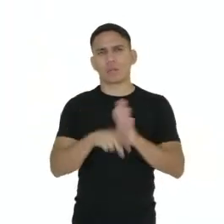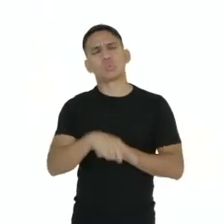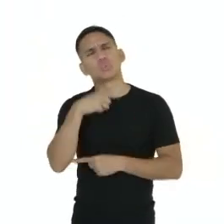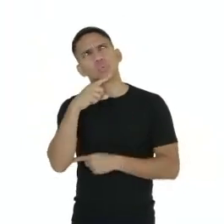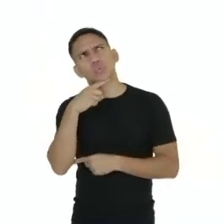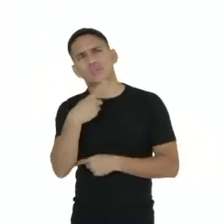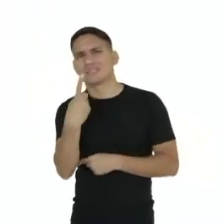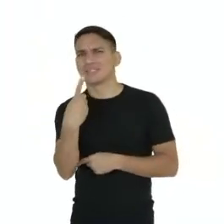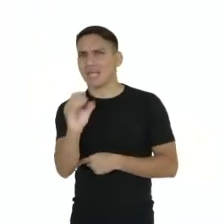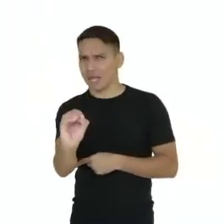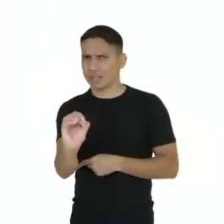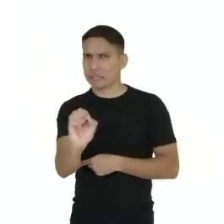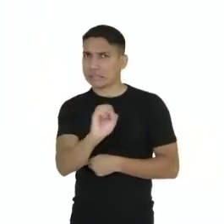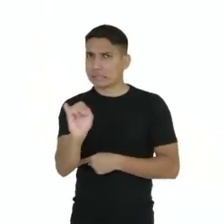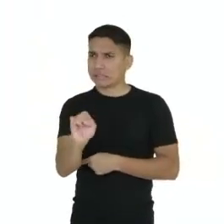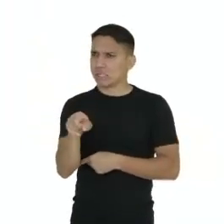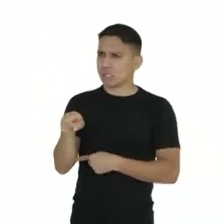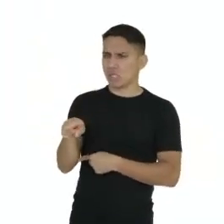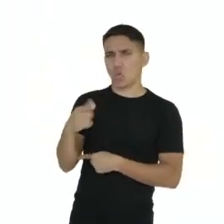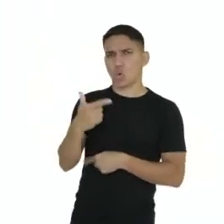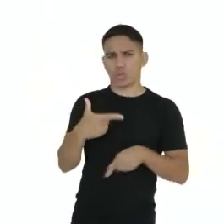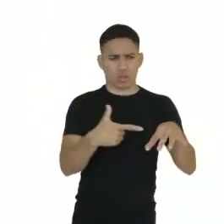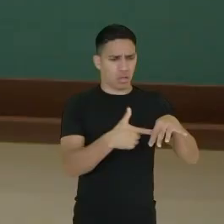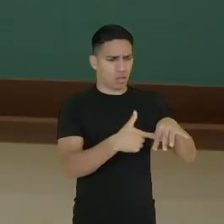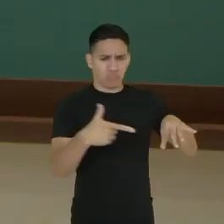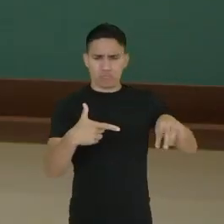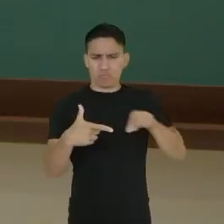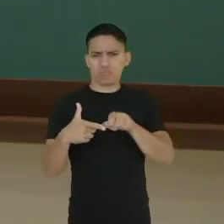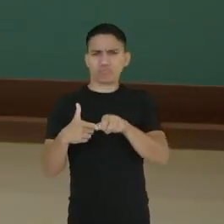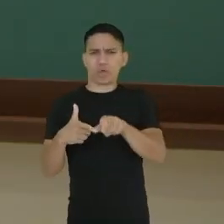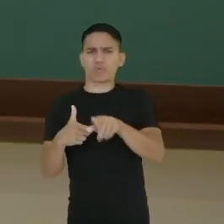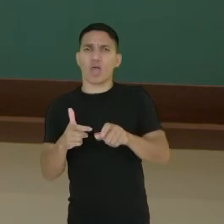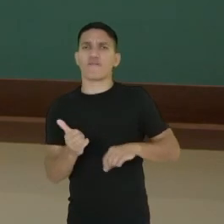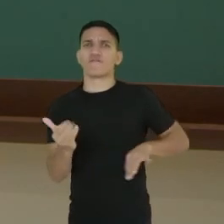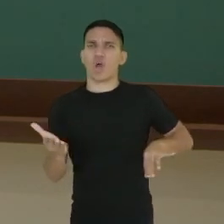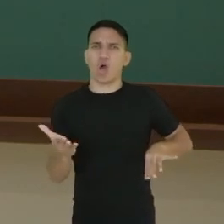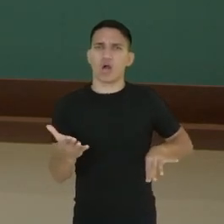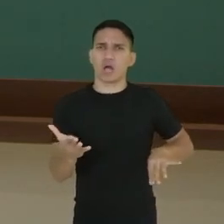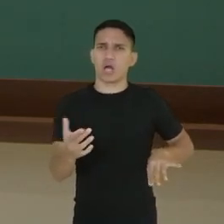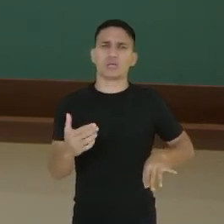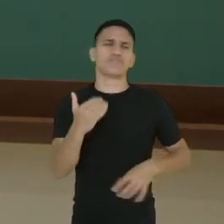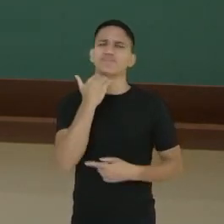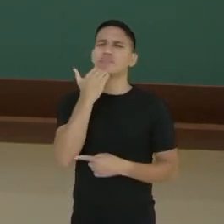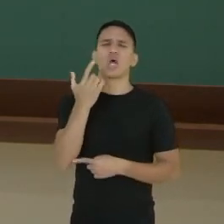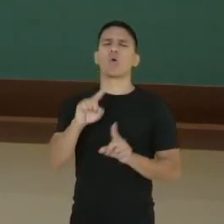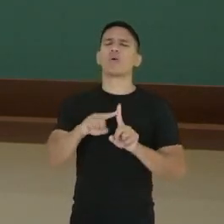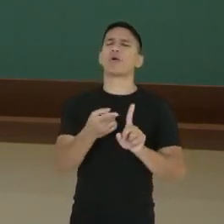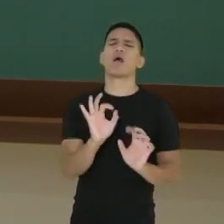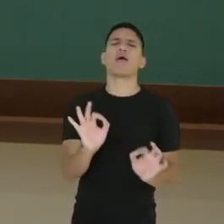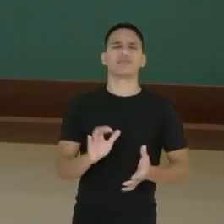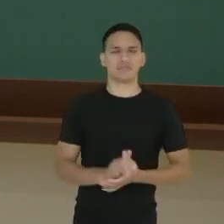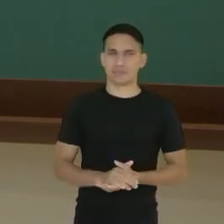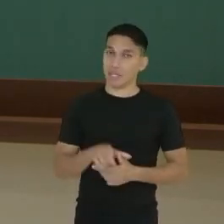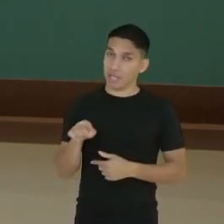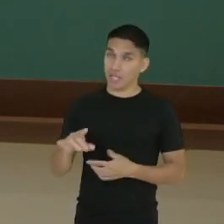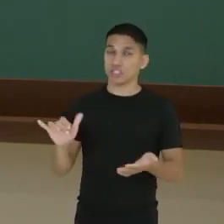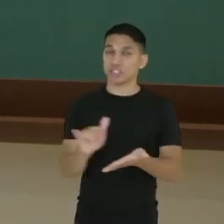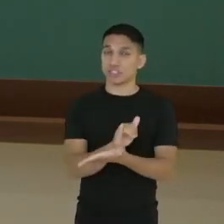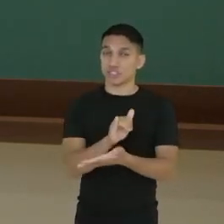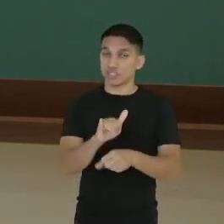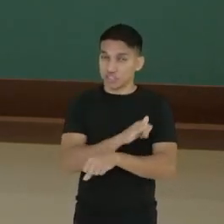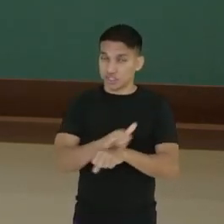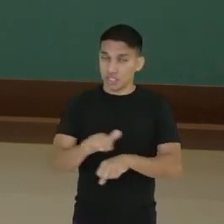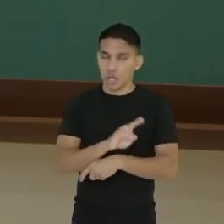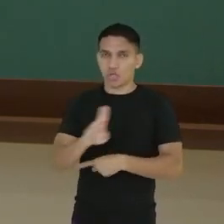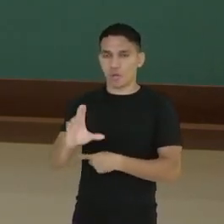ejacular fora da vagina, não tenho como engravidar. Esse método, ele chama-se coito interrompido. E o que é o